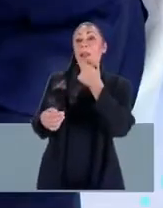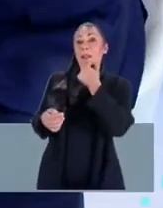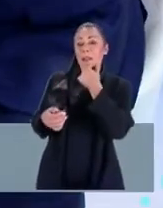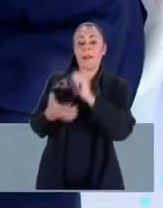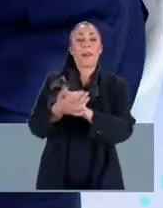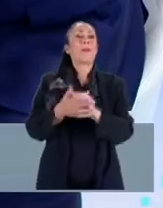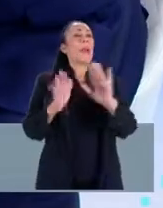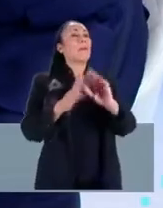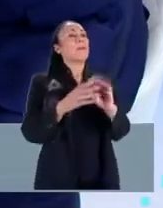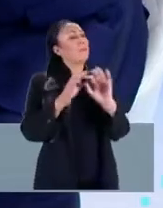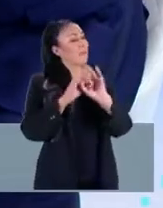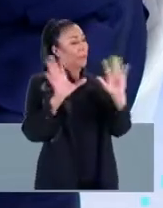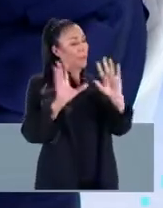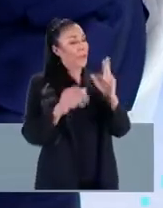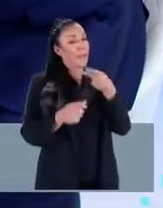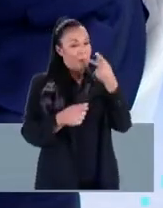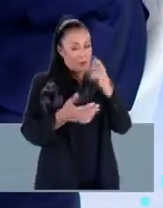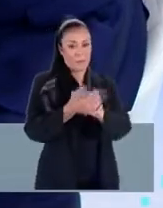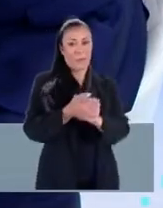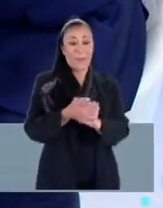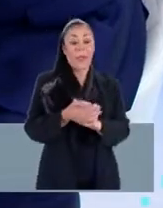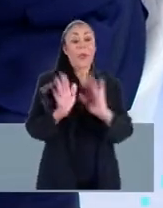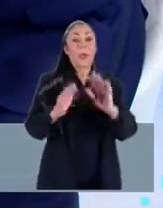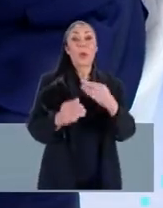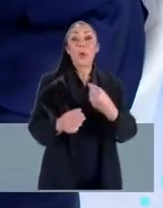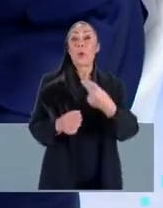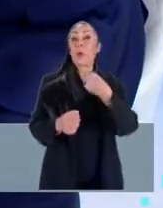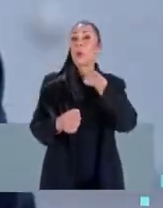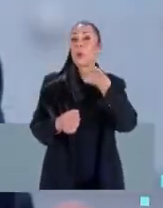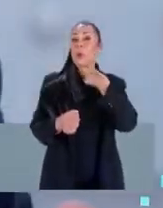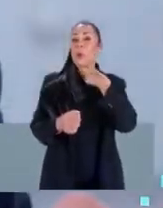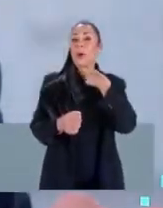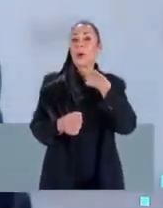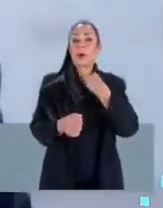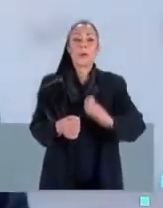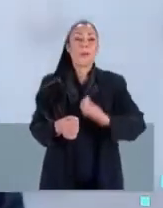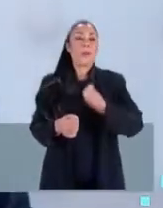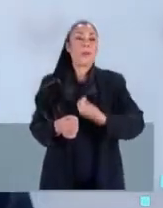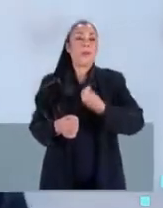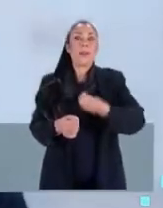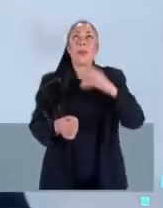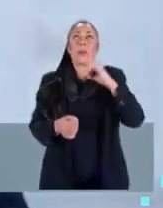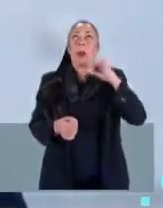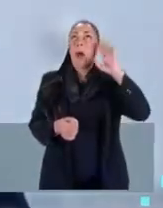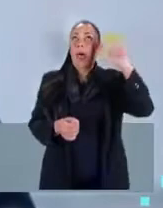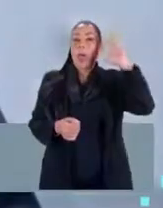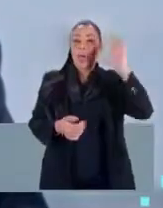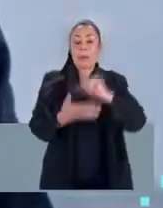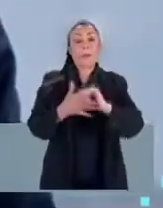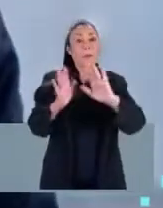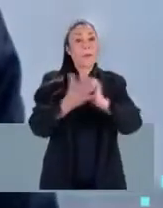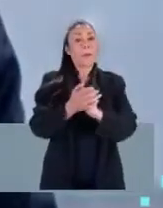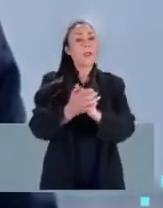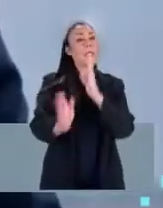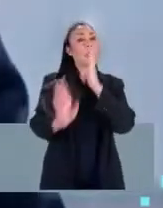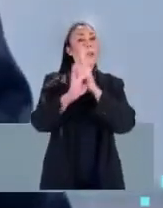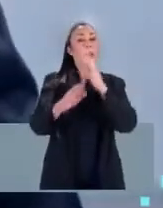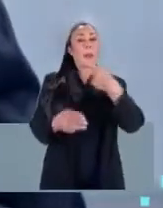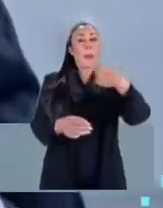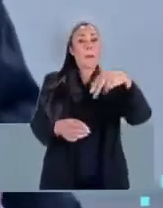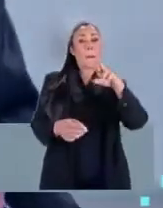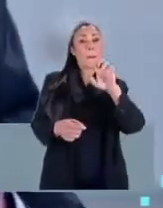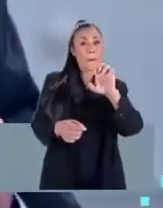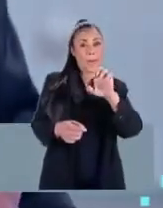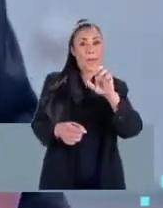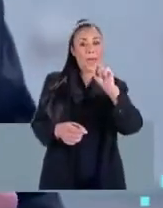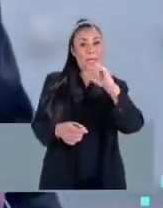falar uma coisa para você. O que a gente não pode viver com base em mentiras. Quando nós descobrimos o pré-sal, a